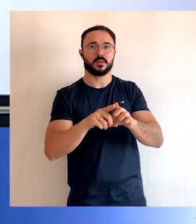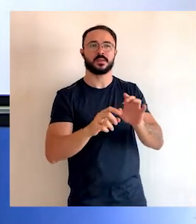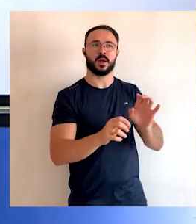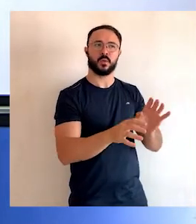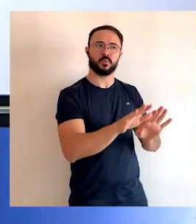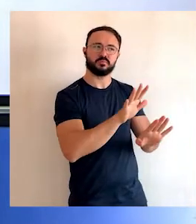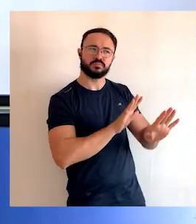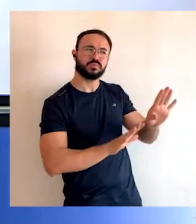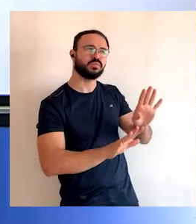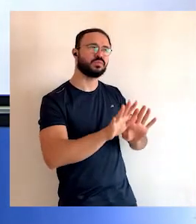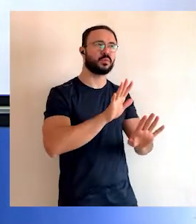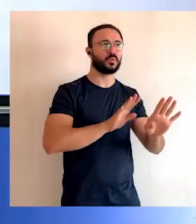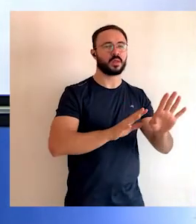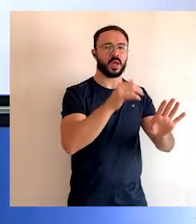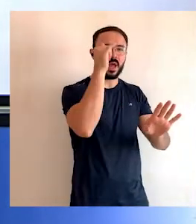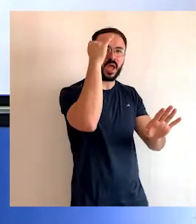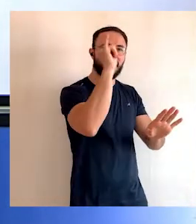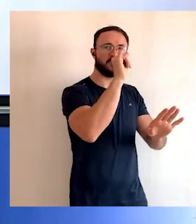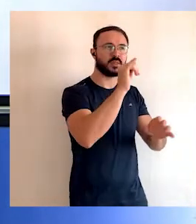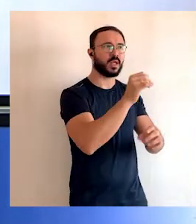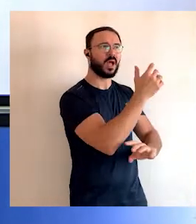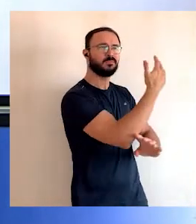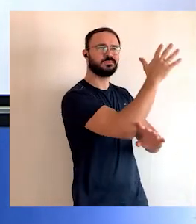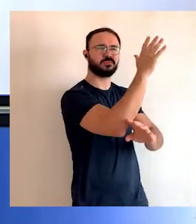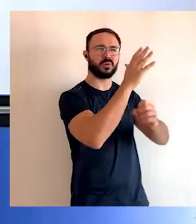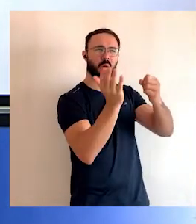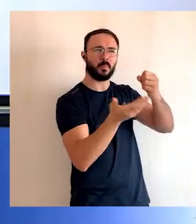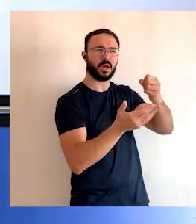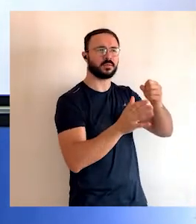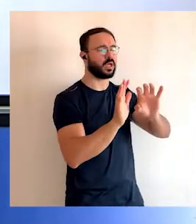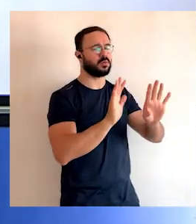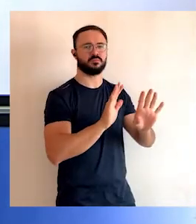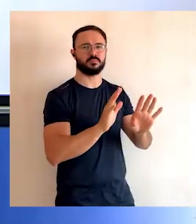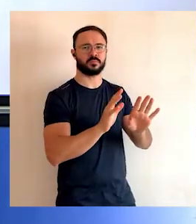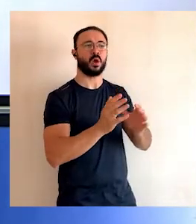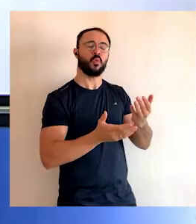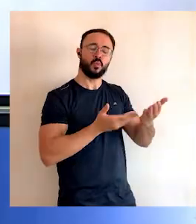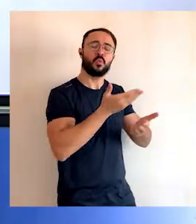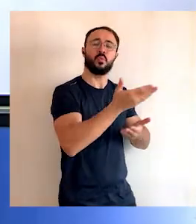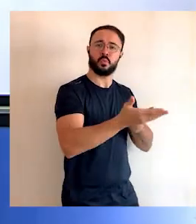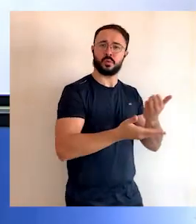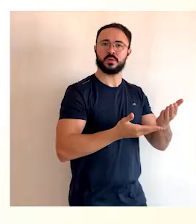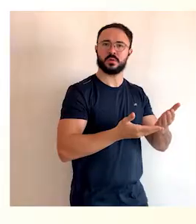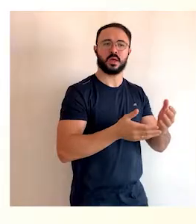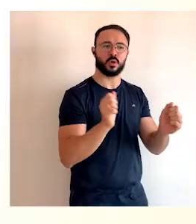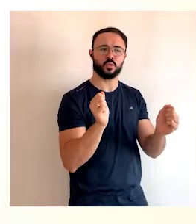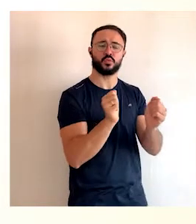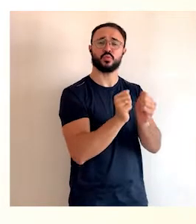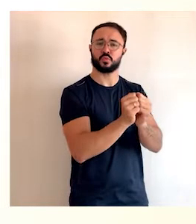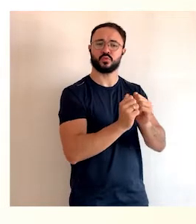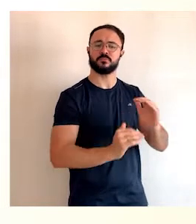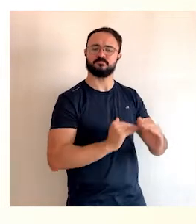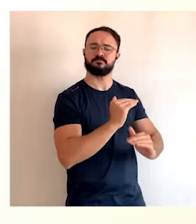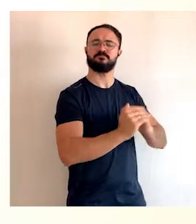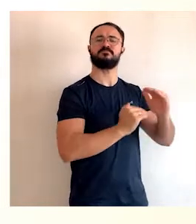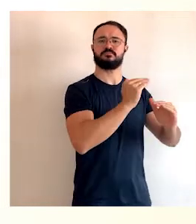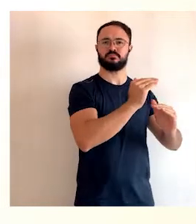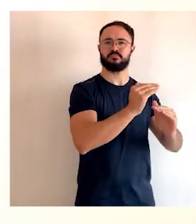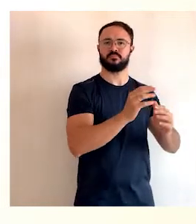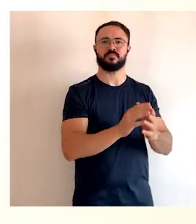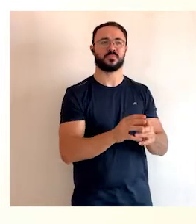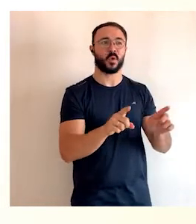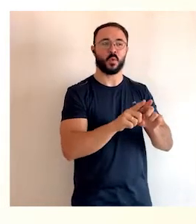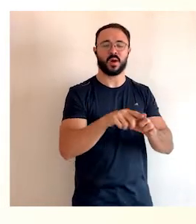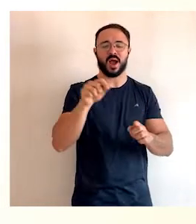sistemas integrados que possibilitam o plantio da agricultura e também a preservação da vegetação. Então ela concilia o cultivo